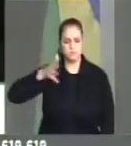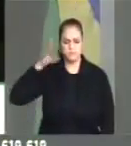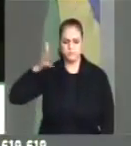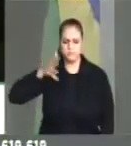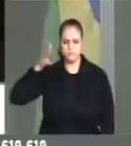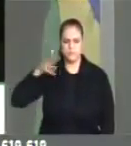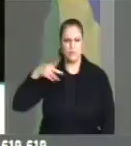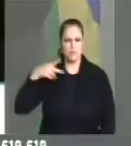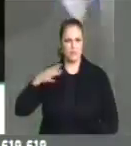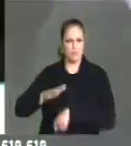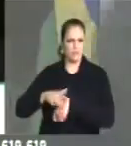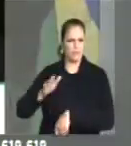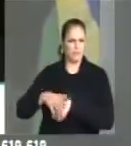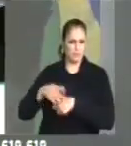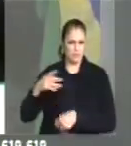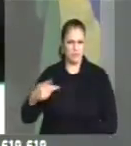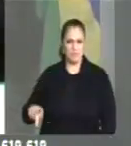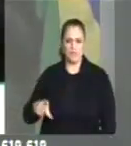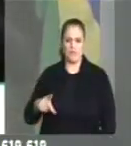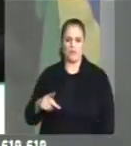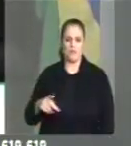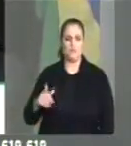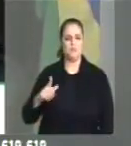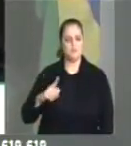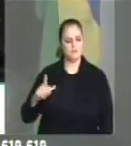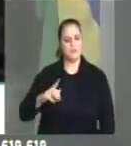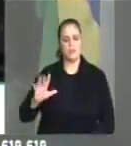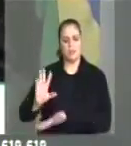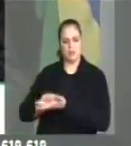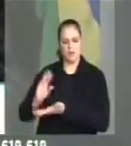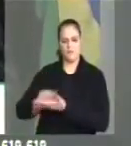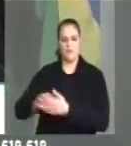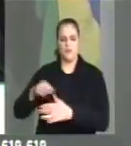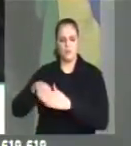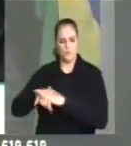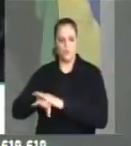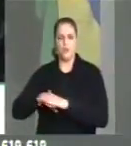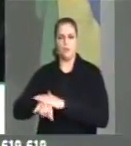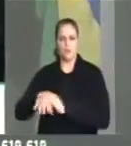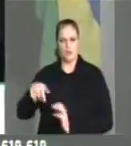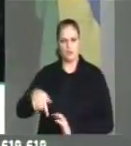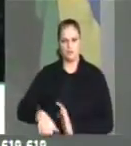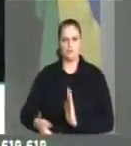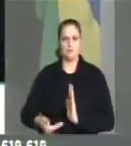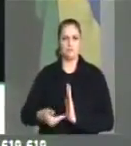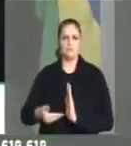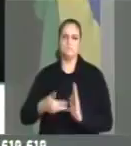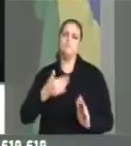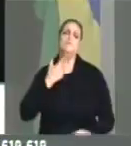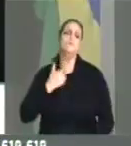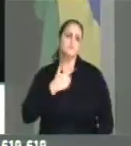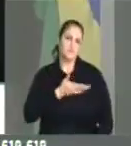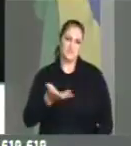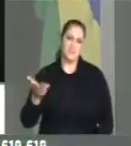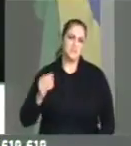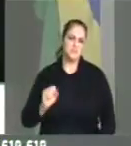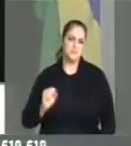histórico que está aí guardado nos arquivos para quem quiser